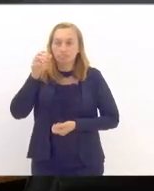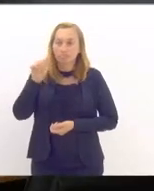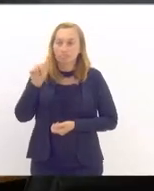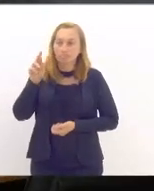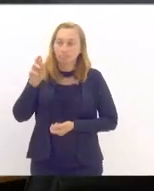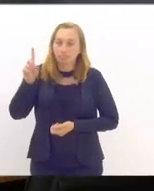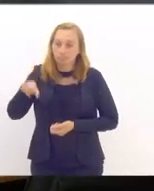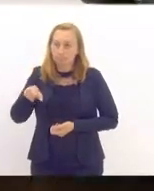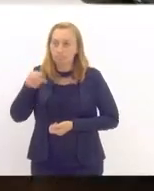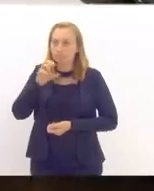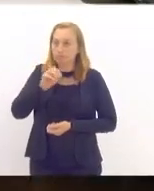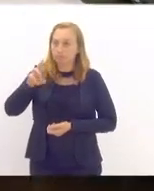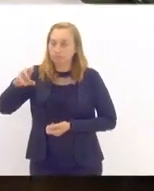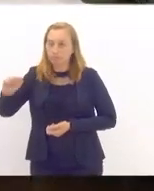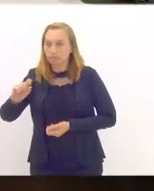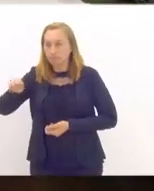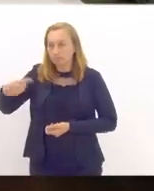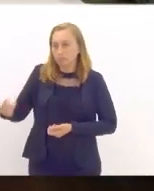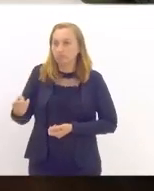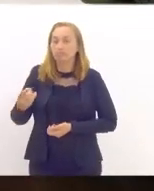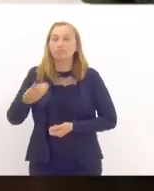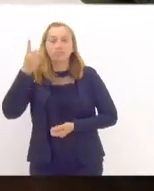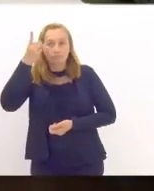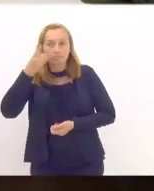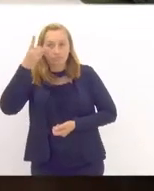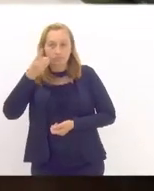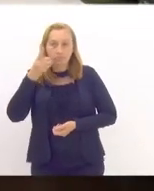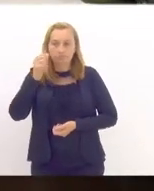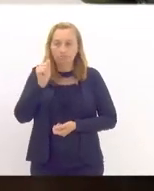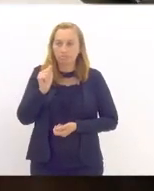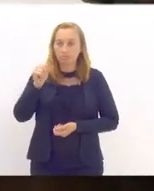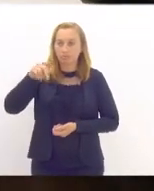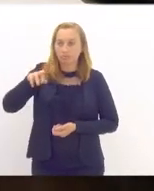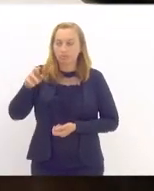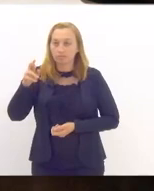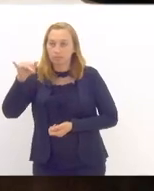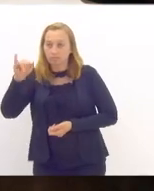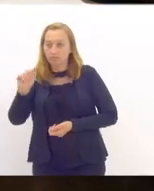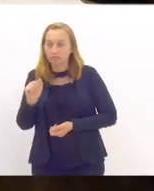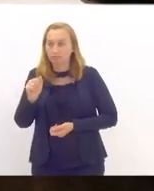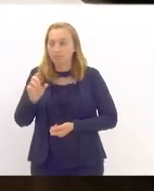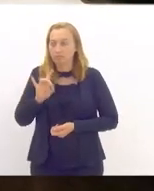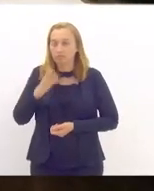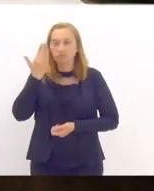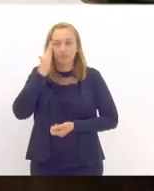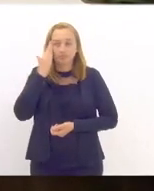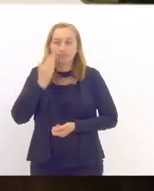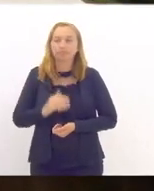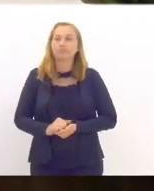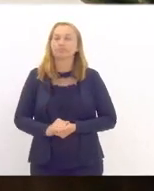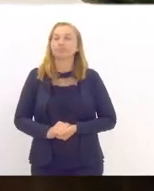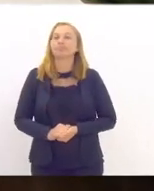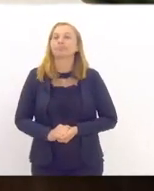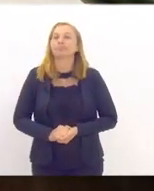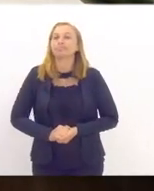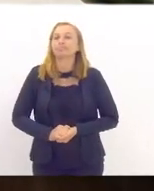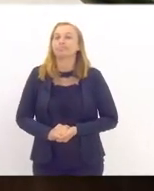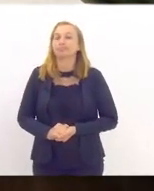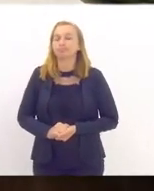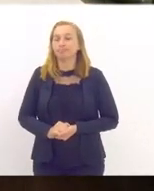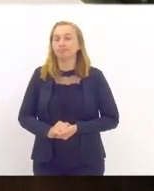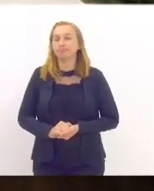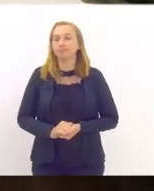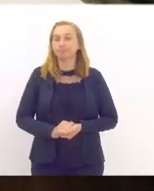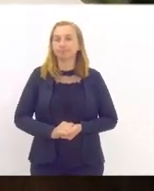Rodrigo deputada só para a gente entender o que do ponto de vista prático